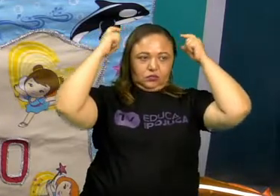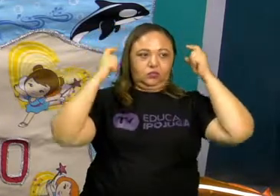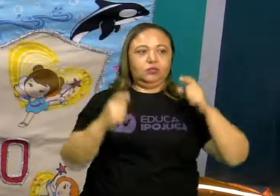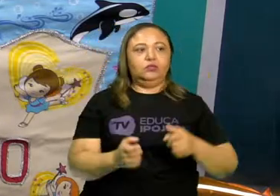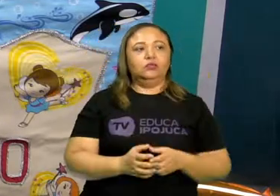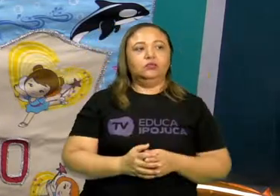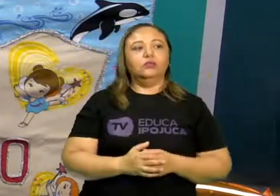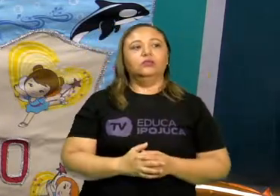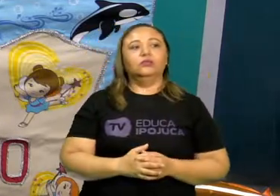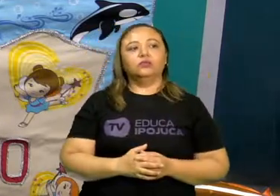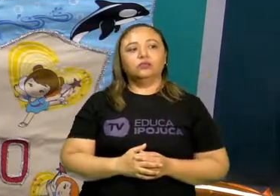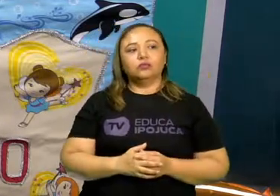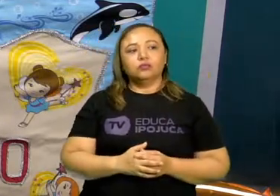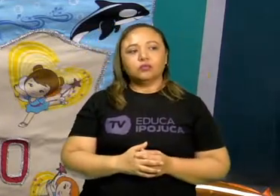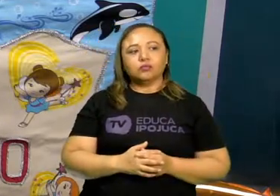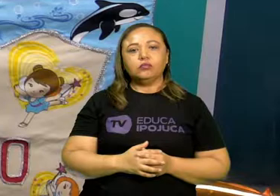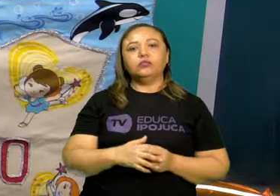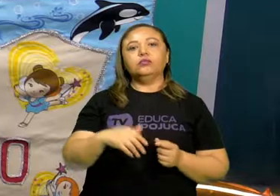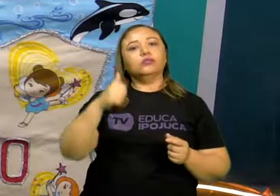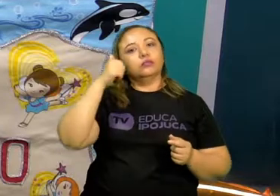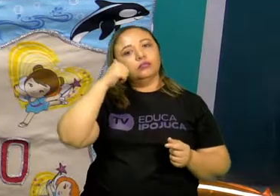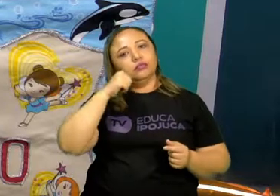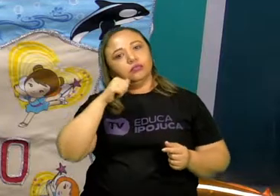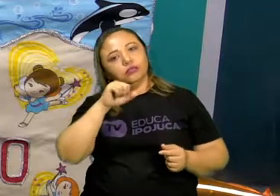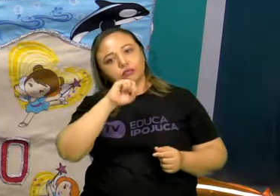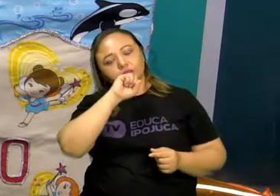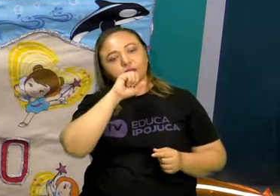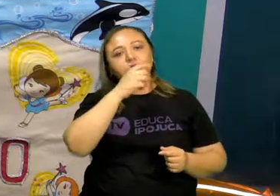urso. Isso mesmo, mamãe,